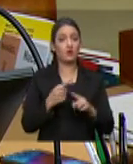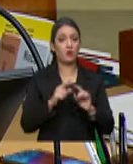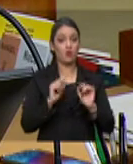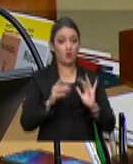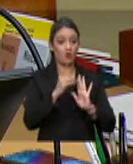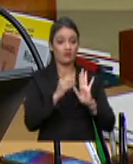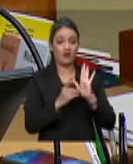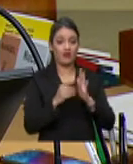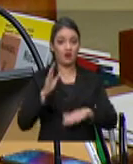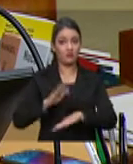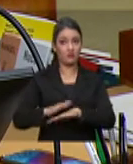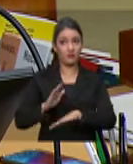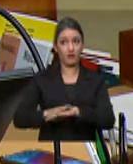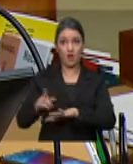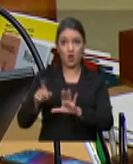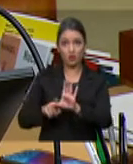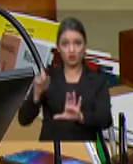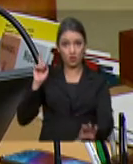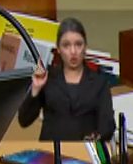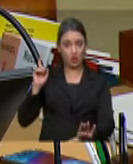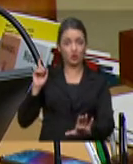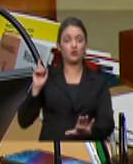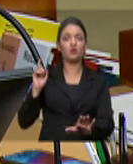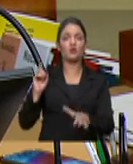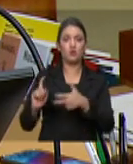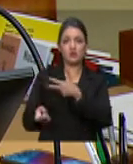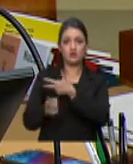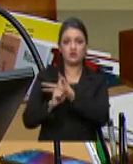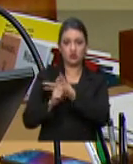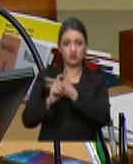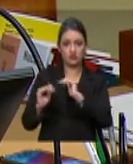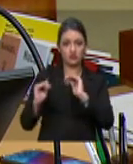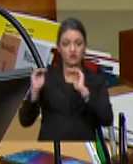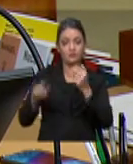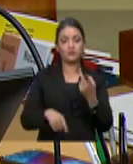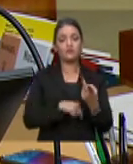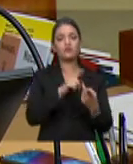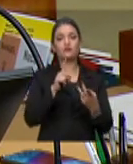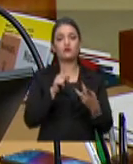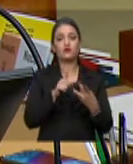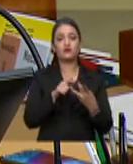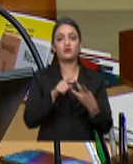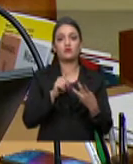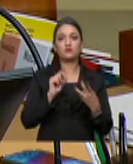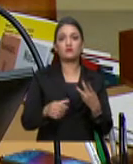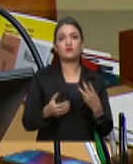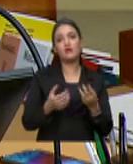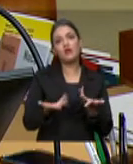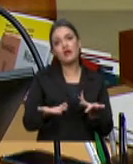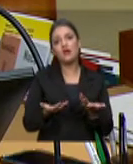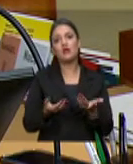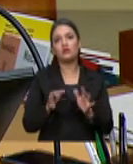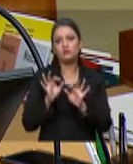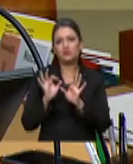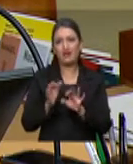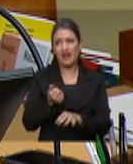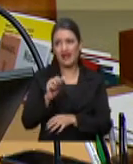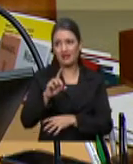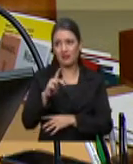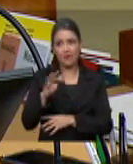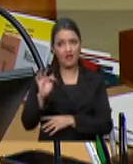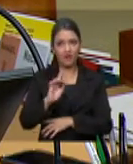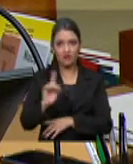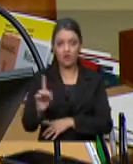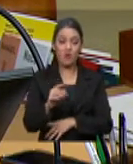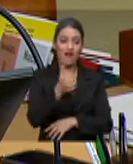decreto autônomo, depois que a ação adequada seria a ADI e não a DPF, e,